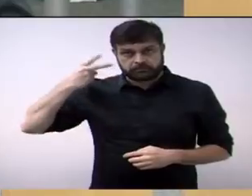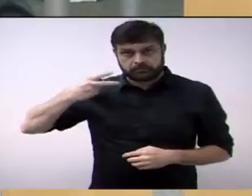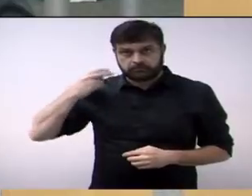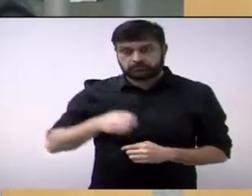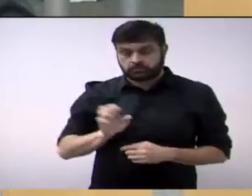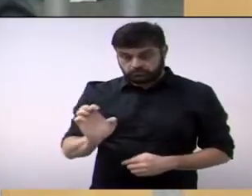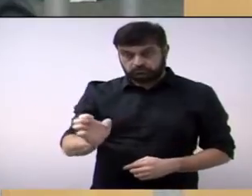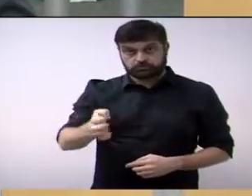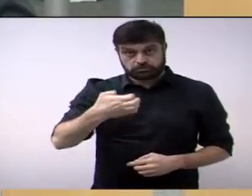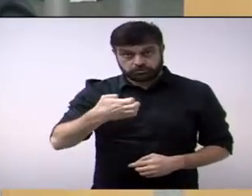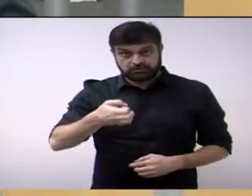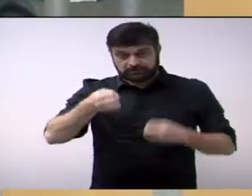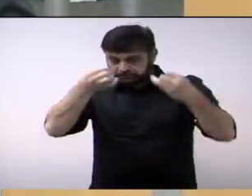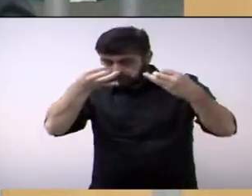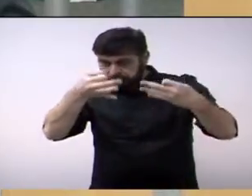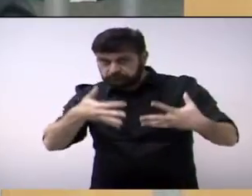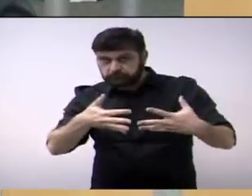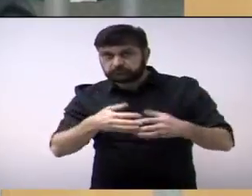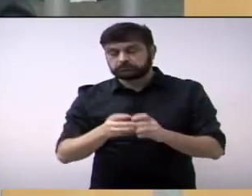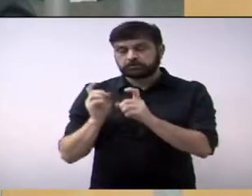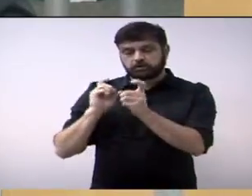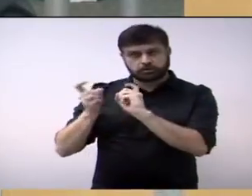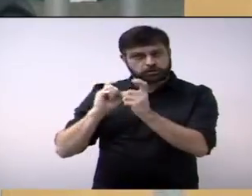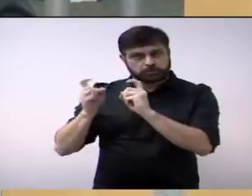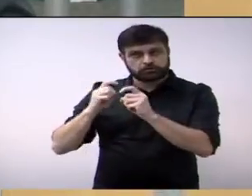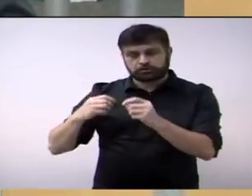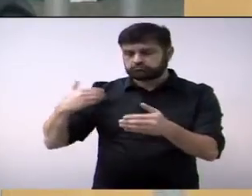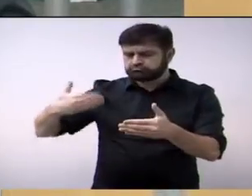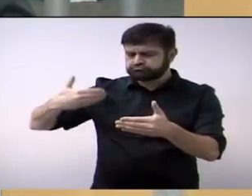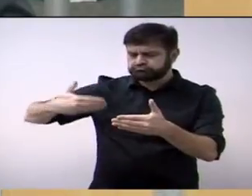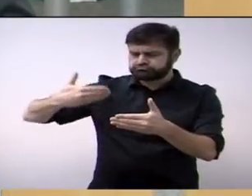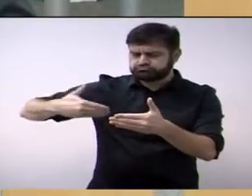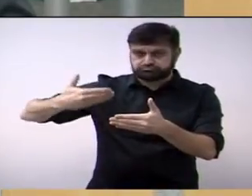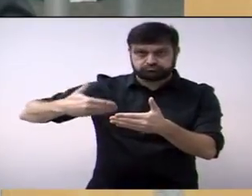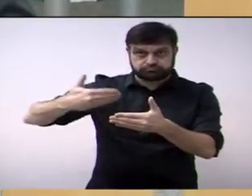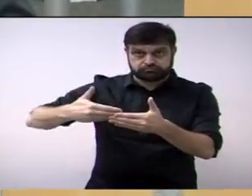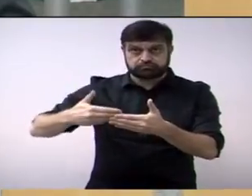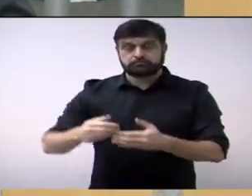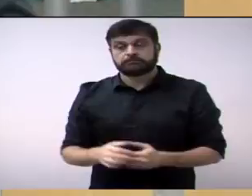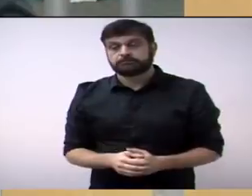Tiguila, as reuniões vêm sendo feitas, né, presidente? E,